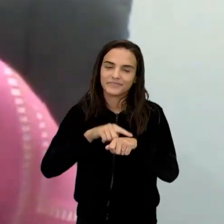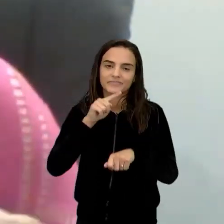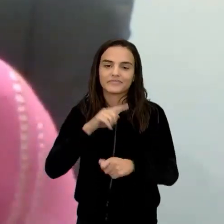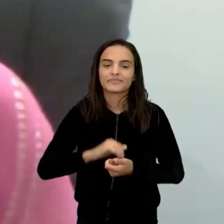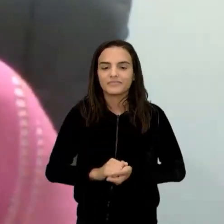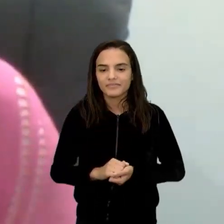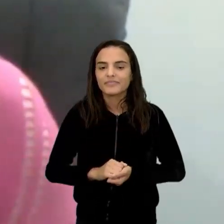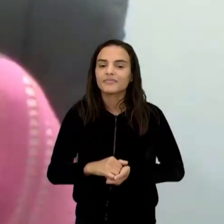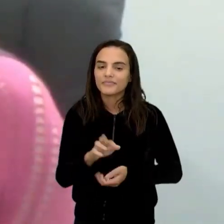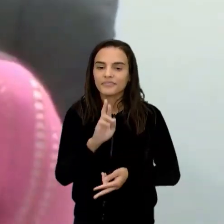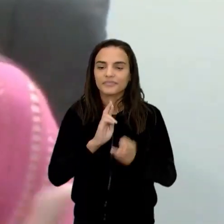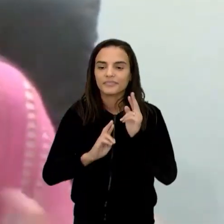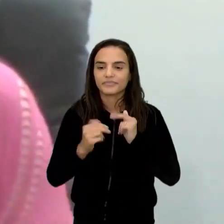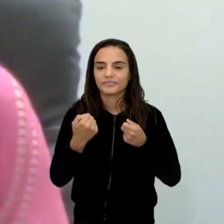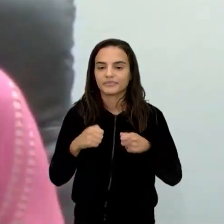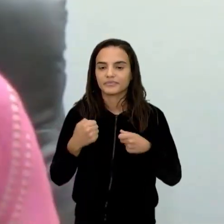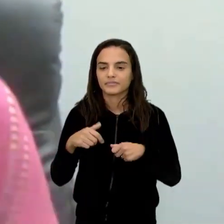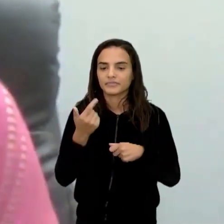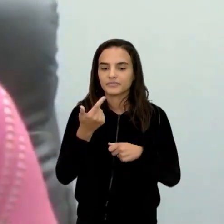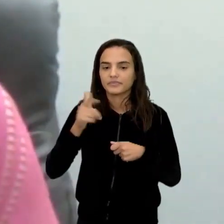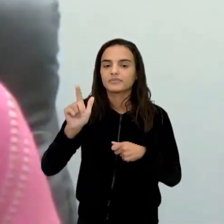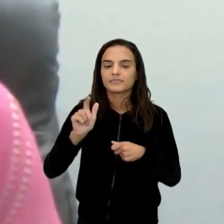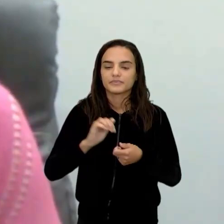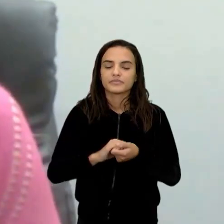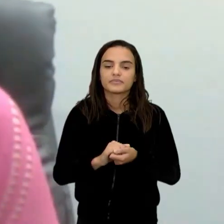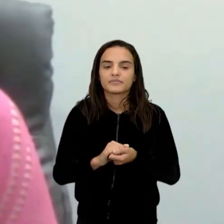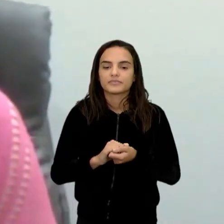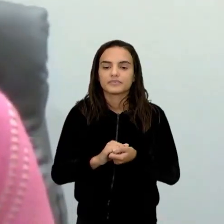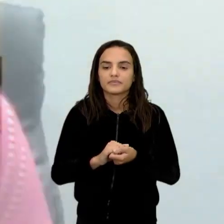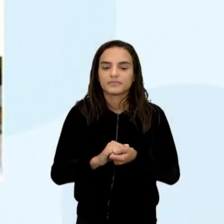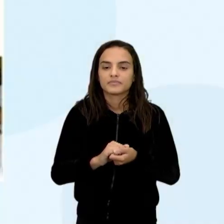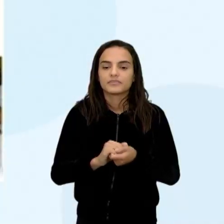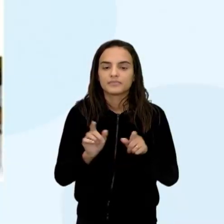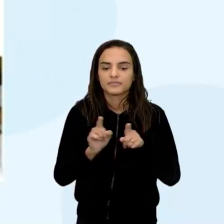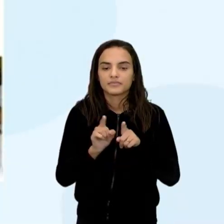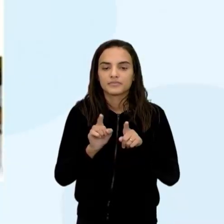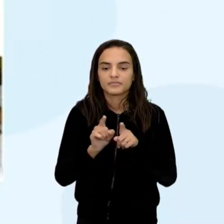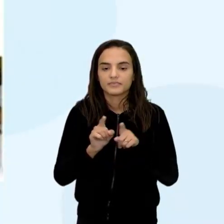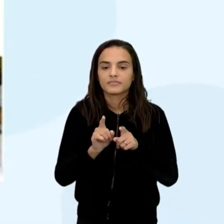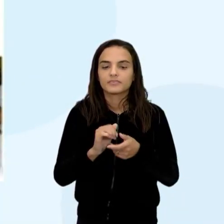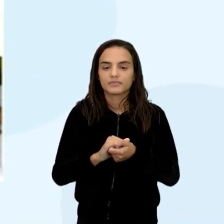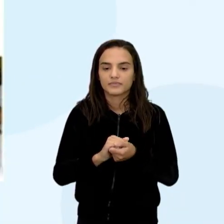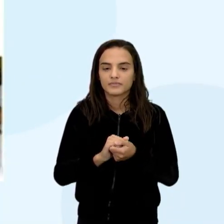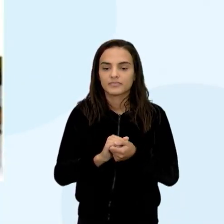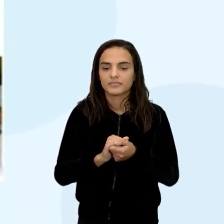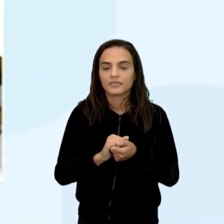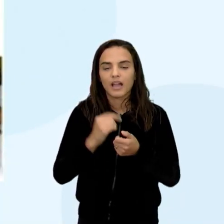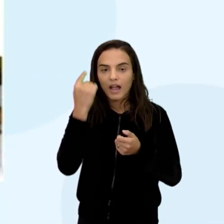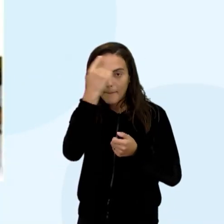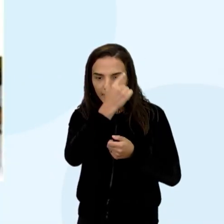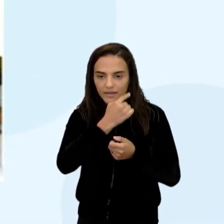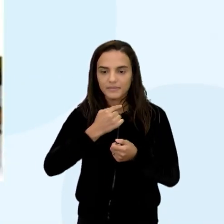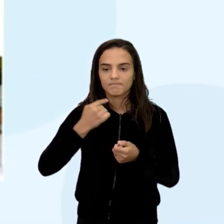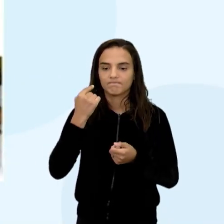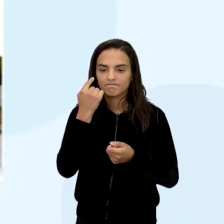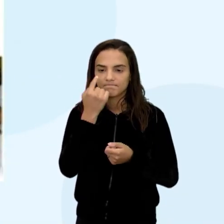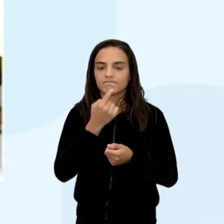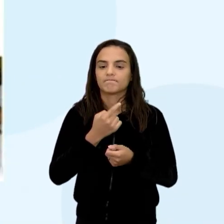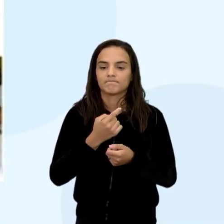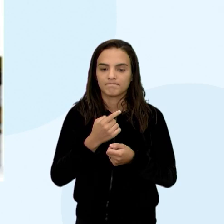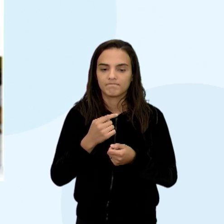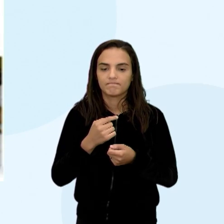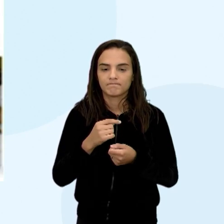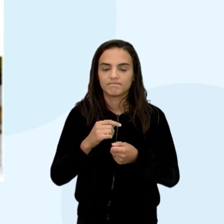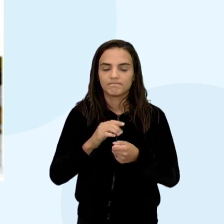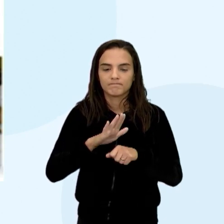aí a gente tem a resposta que precisa. O outro também é a ponteira da cabeça, que aí nesse caso não mexe, né? Nenhum